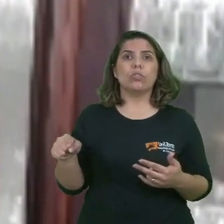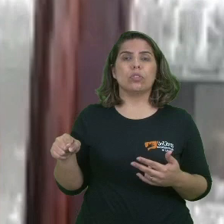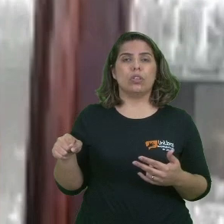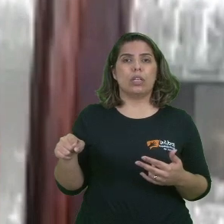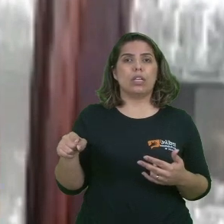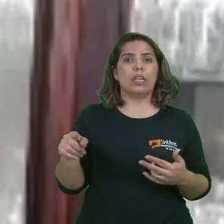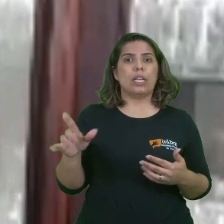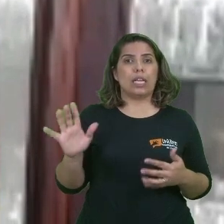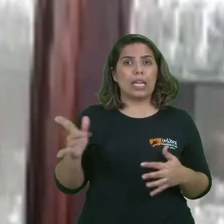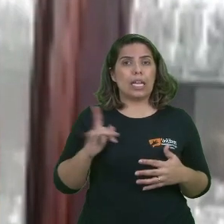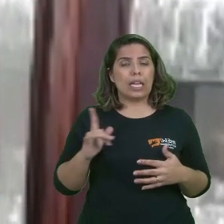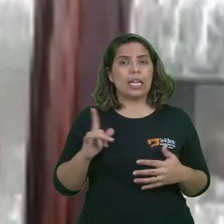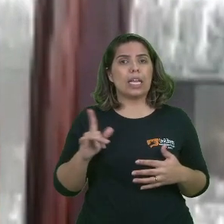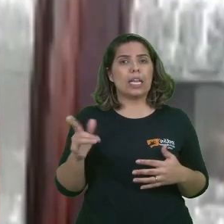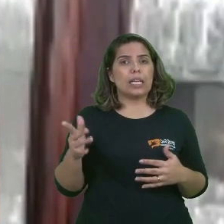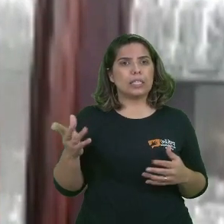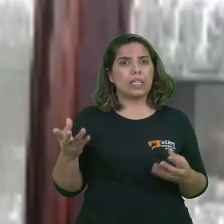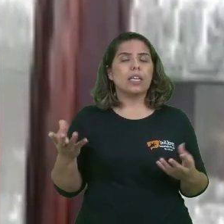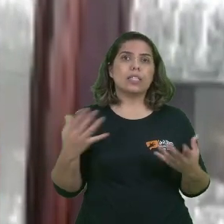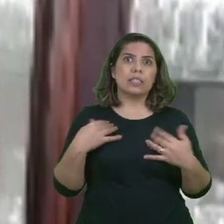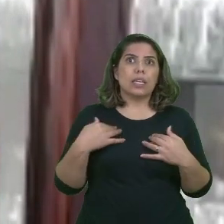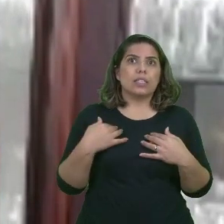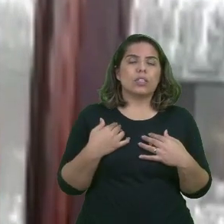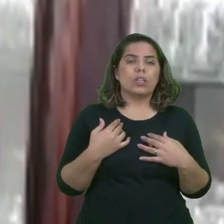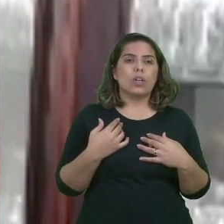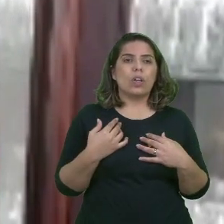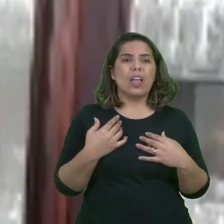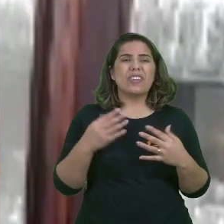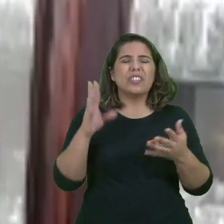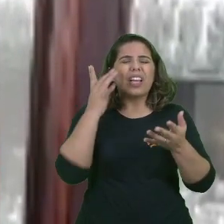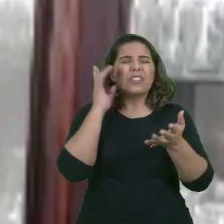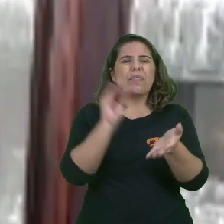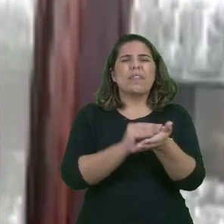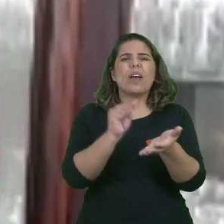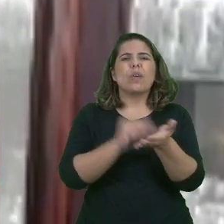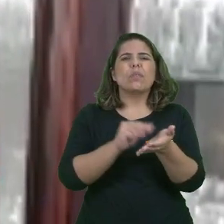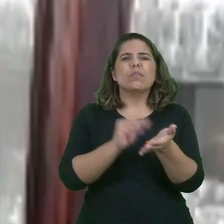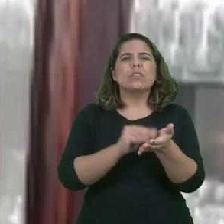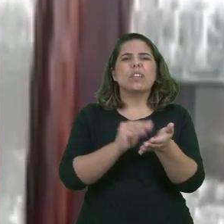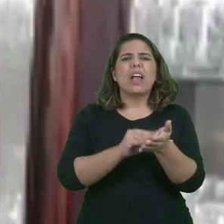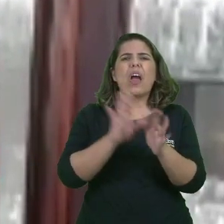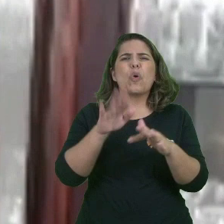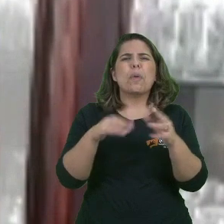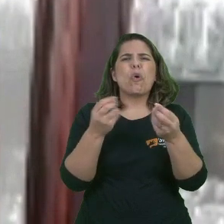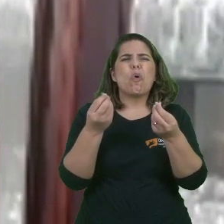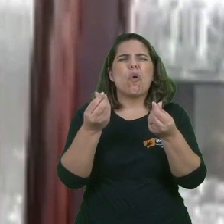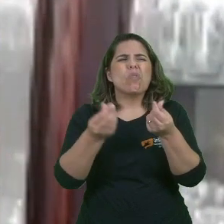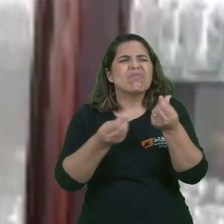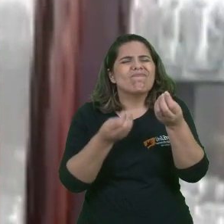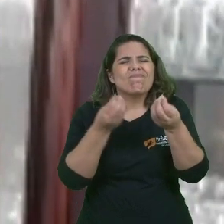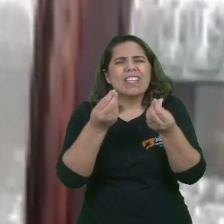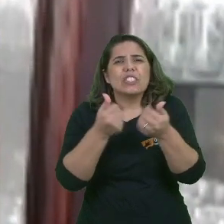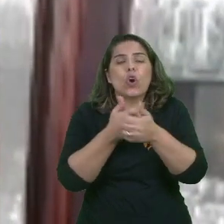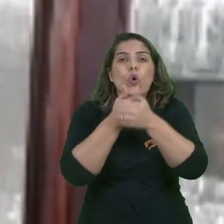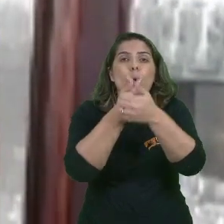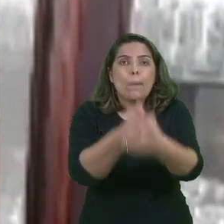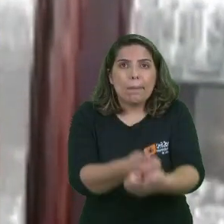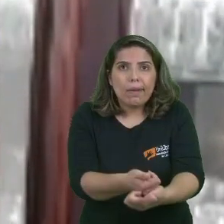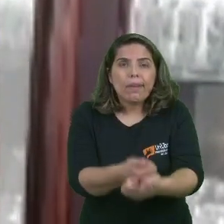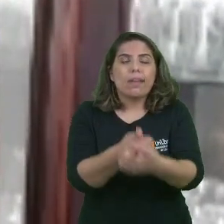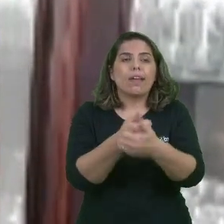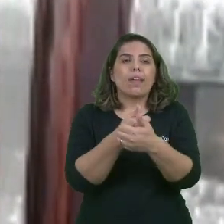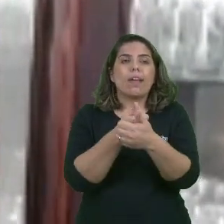pressa empréstimo essa muito nossa volta em alguma coisa acompanhar a